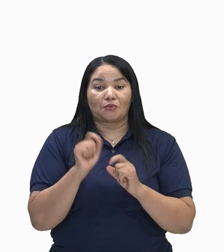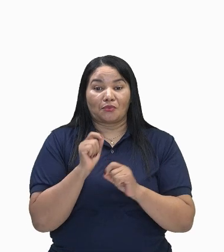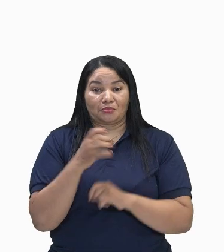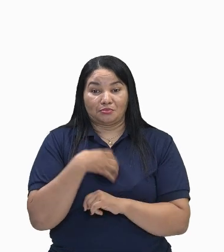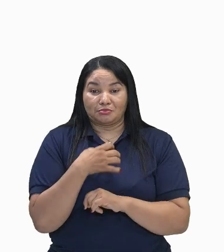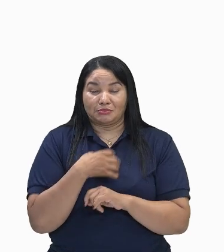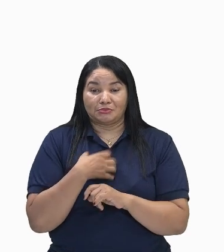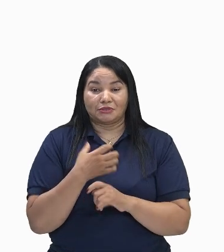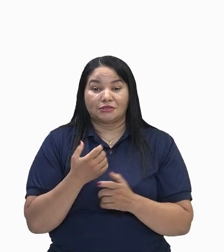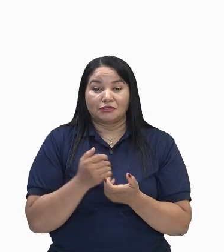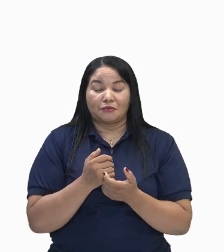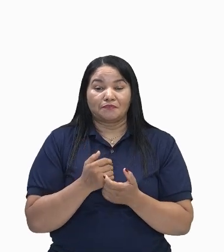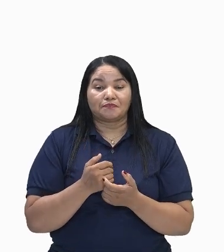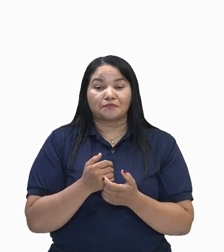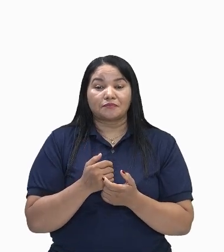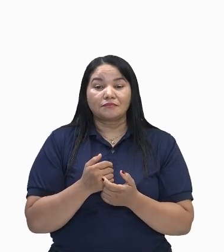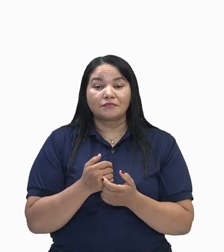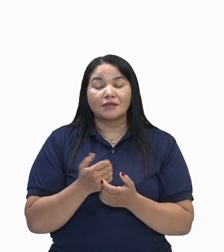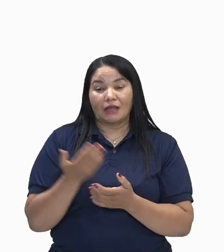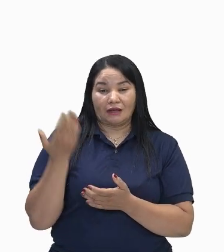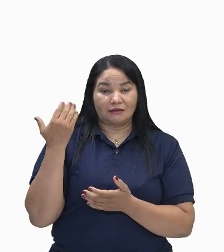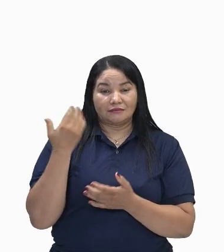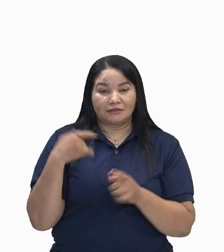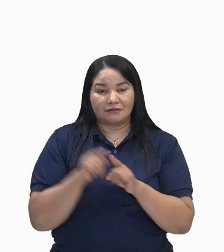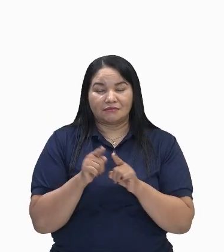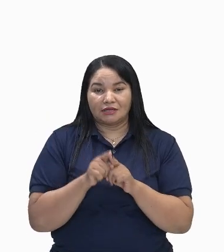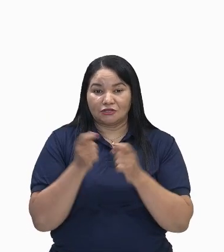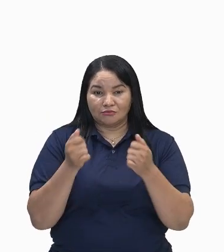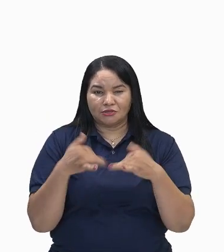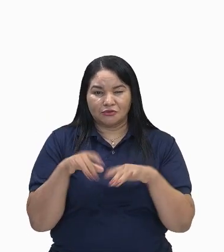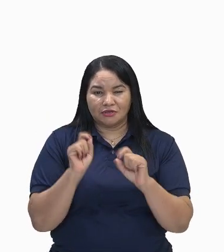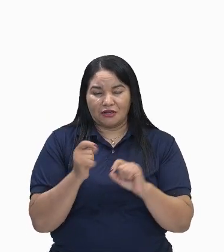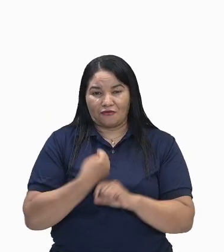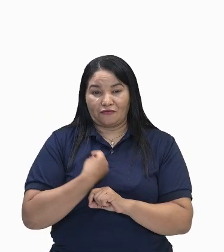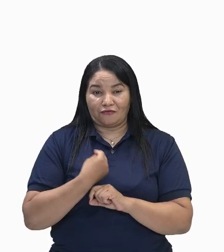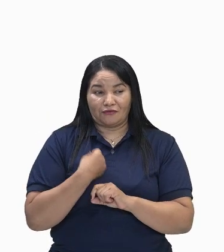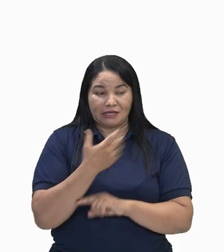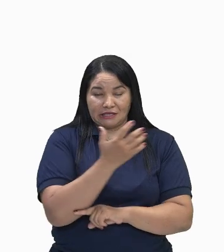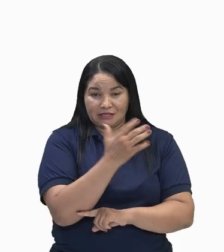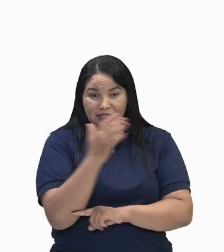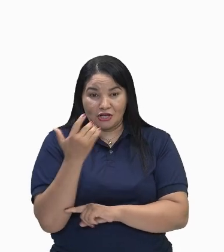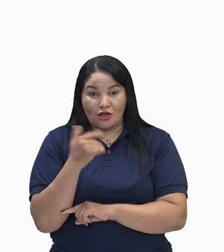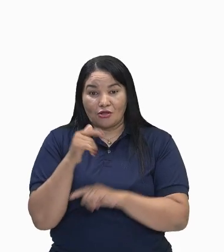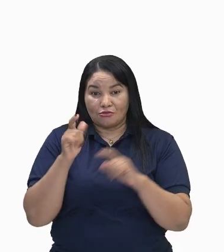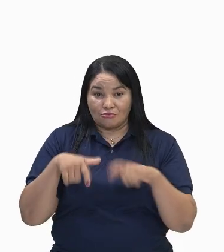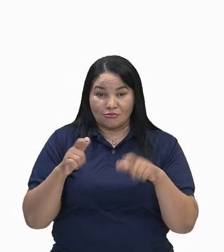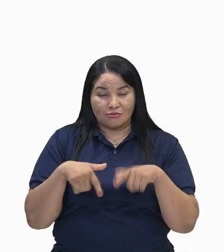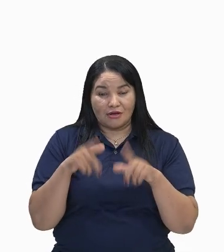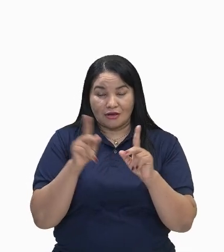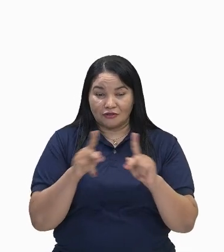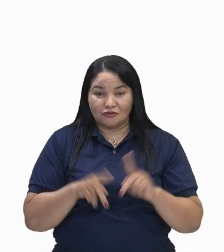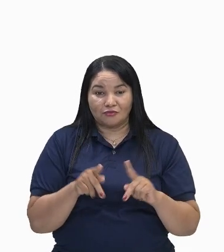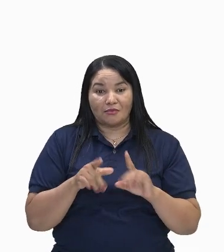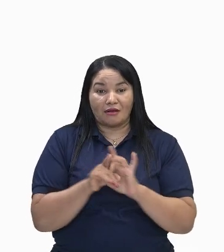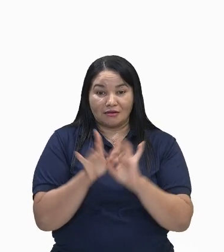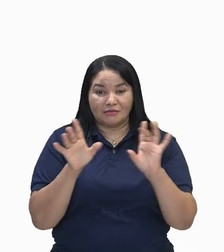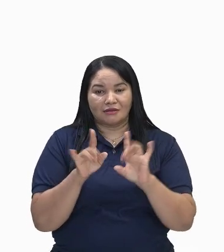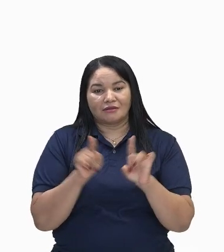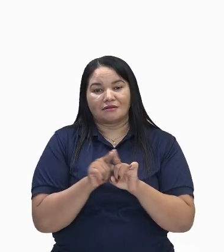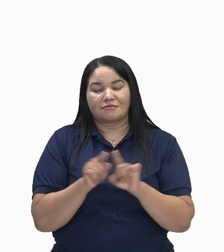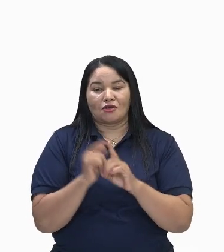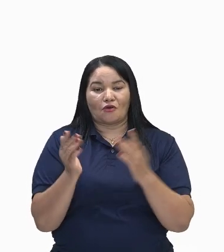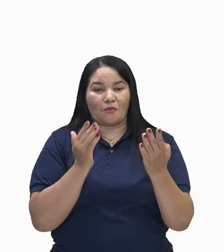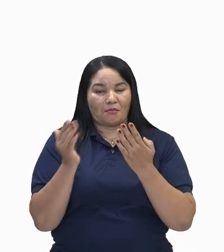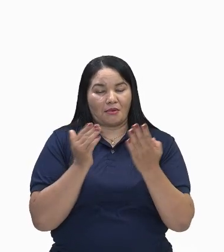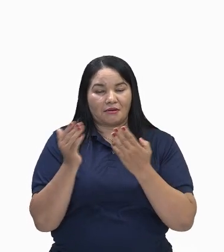arcádico. O eu lírico exalta a vida no campo como um lugar de paz e liberdade, contrastando-se com a